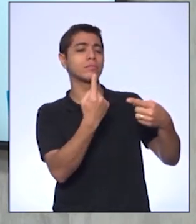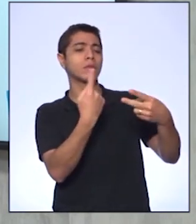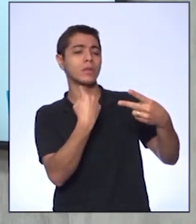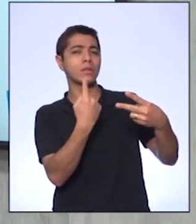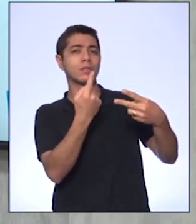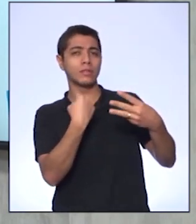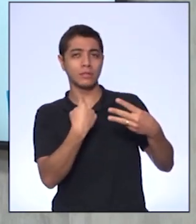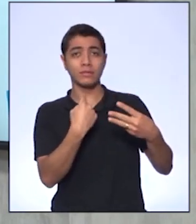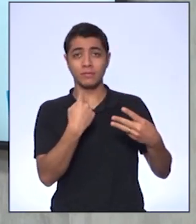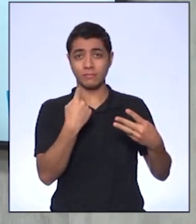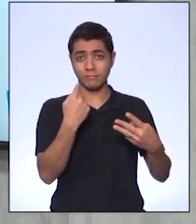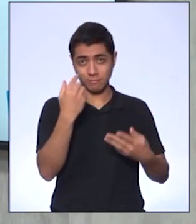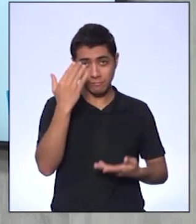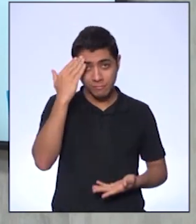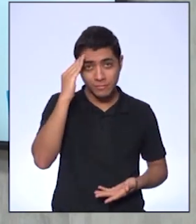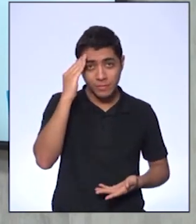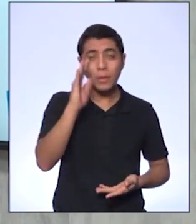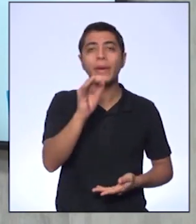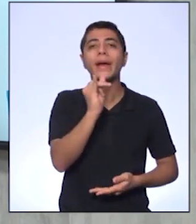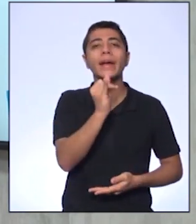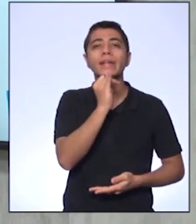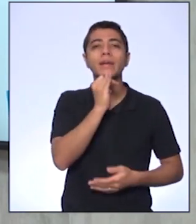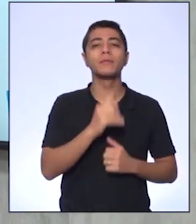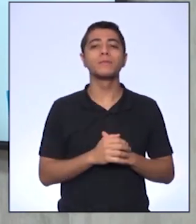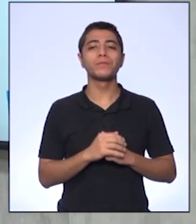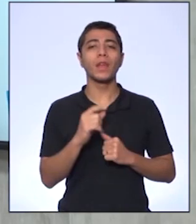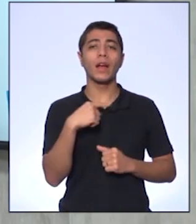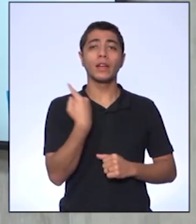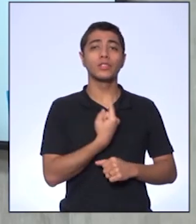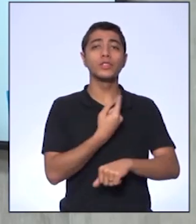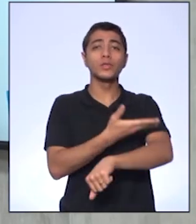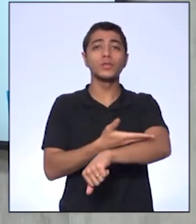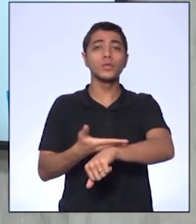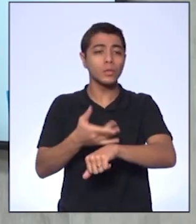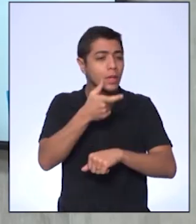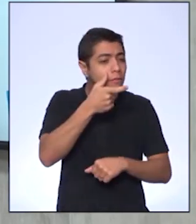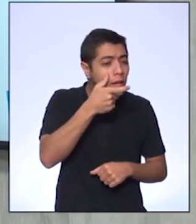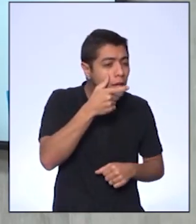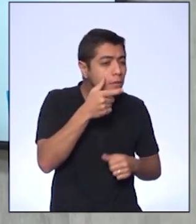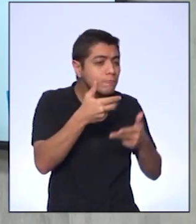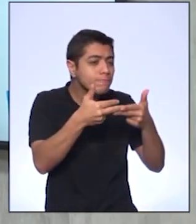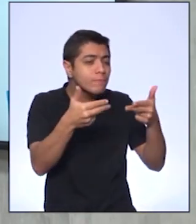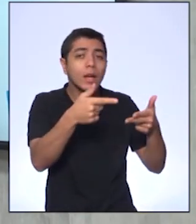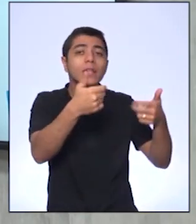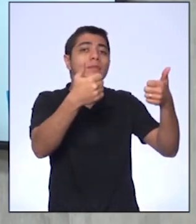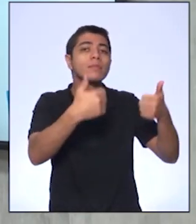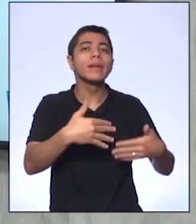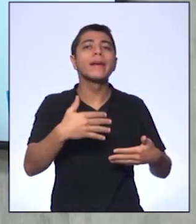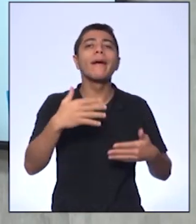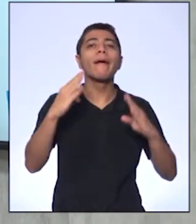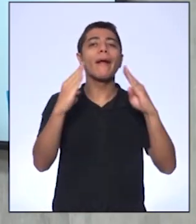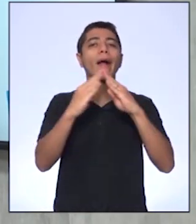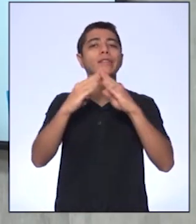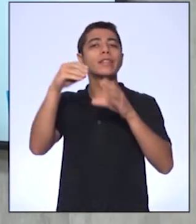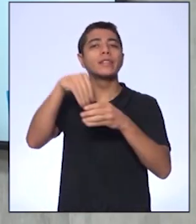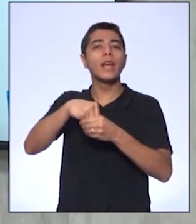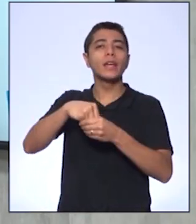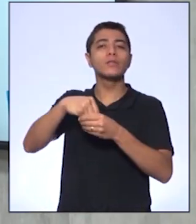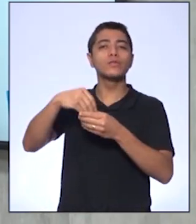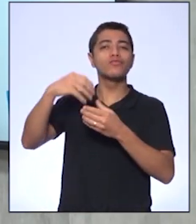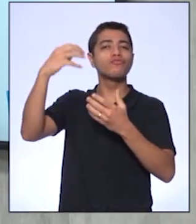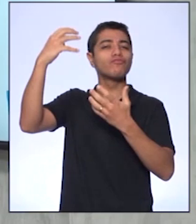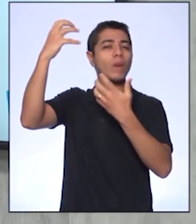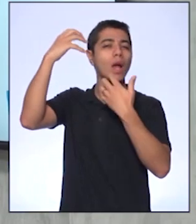como é que instala chuveiro, para saber como é que resolve um problema de